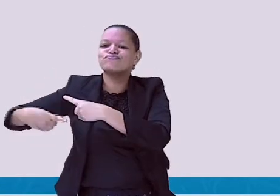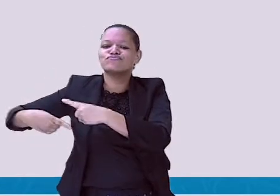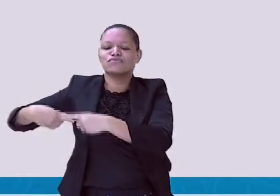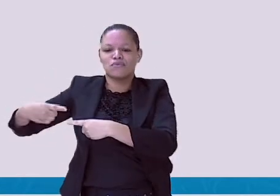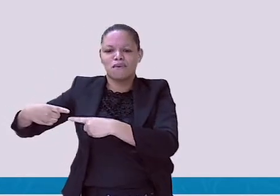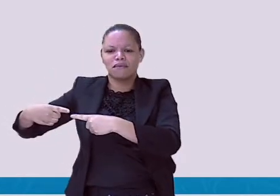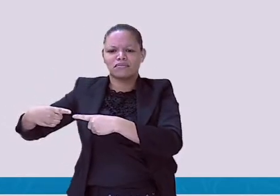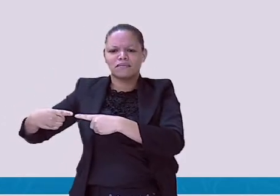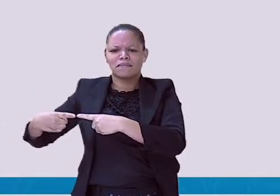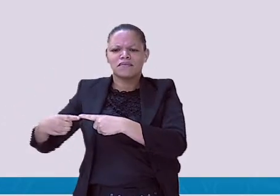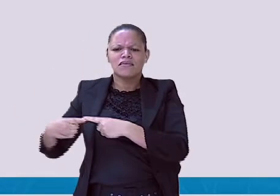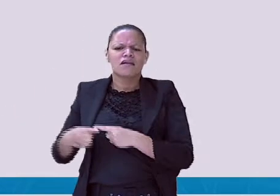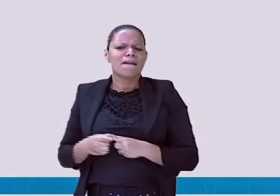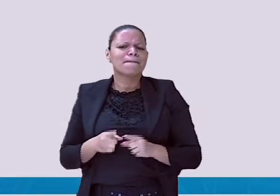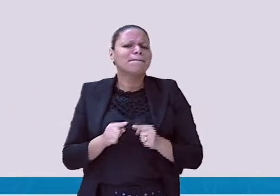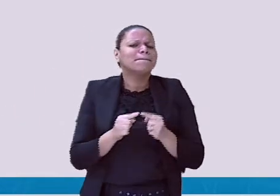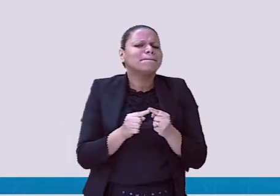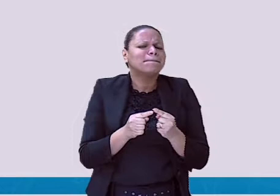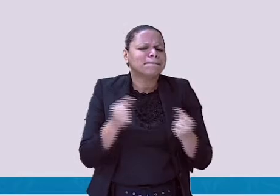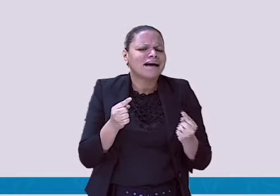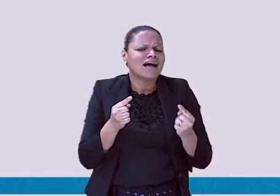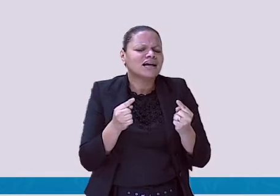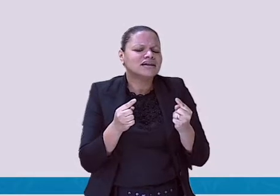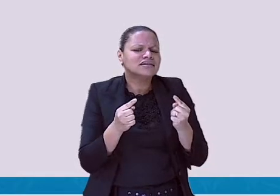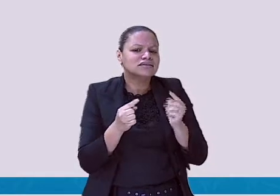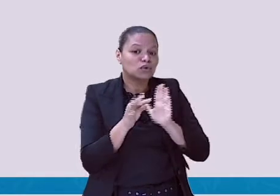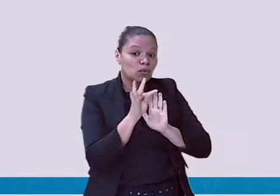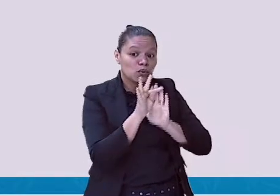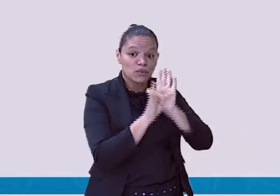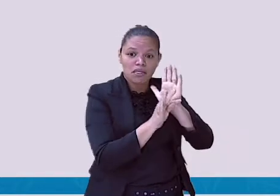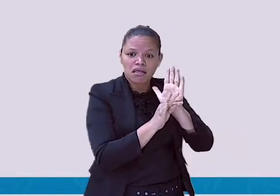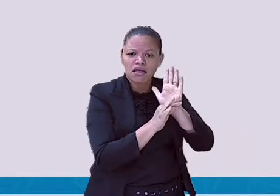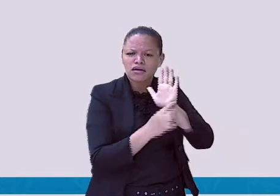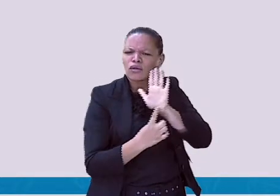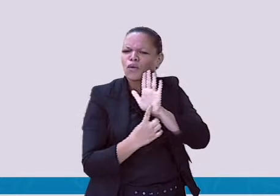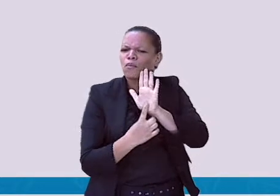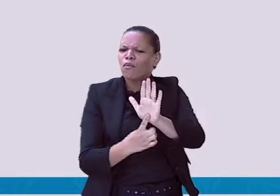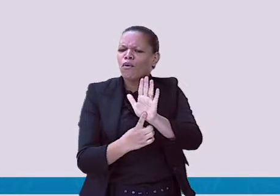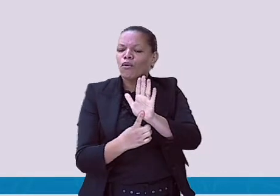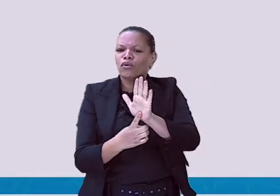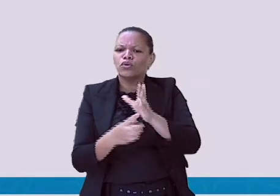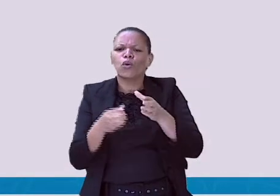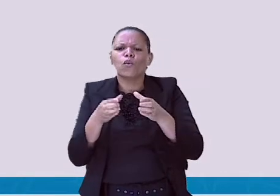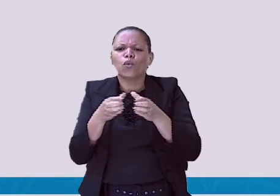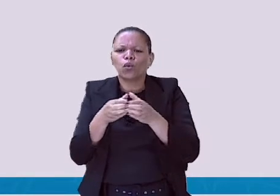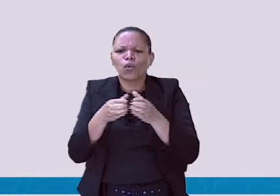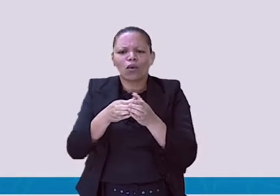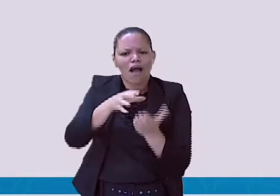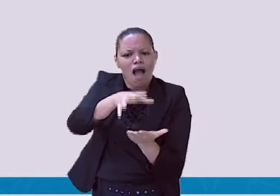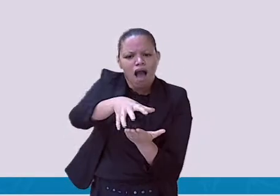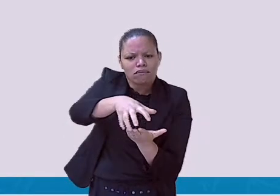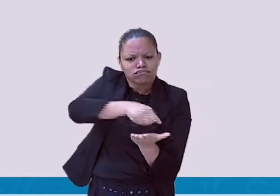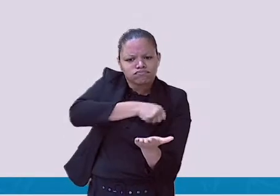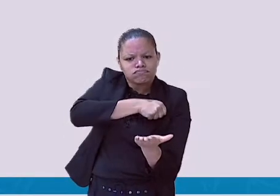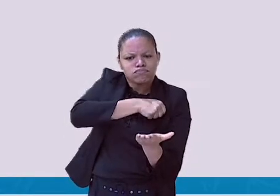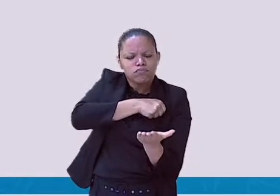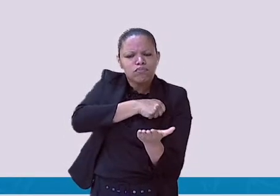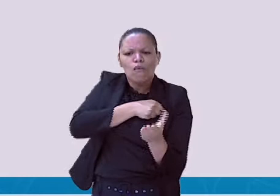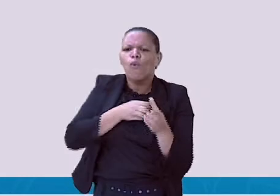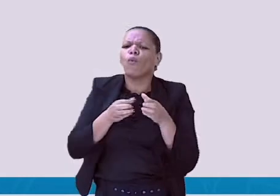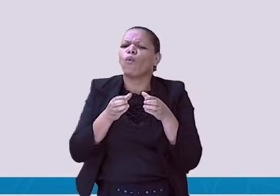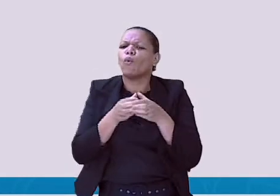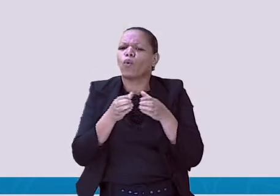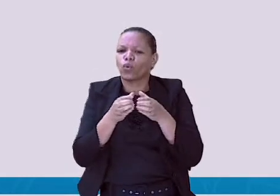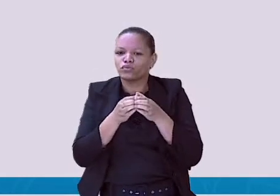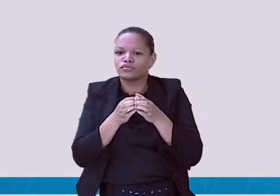texto informativo que nós acabamos de fazer a leitura? Texto extraído